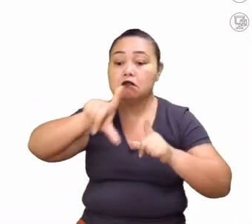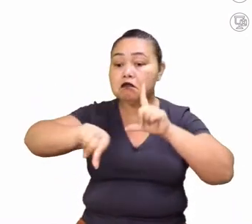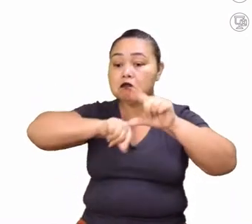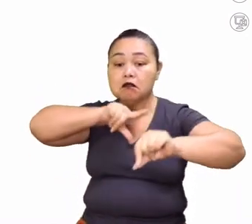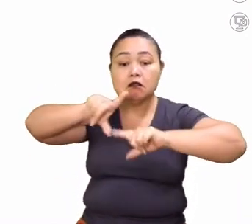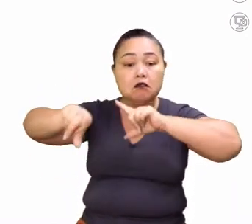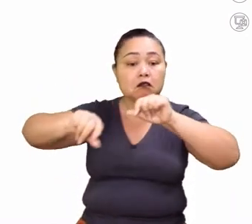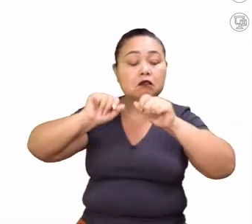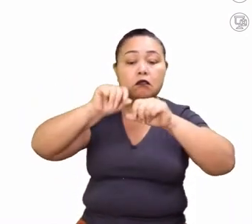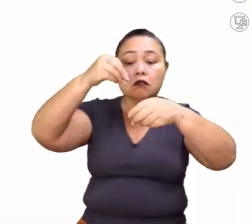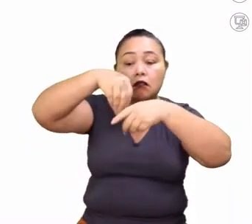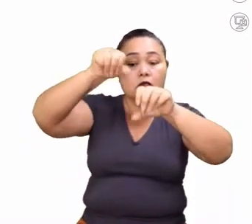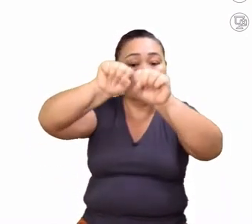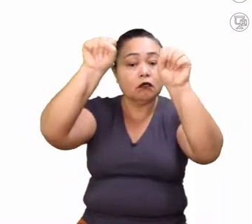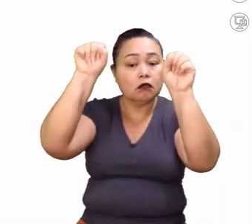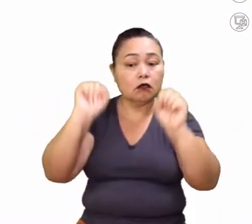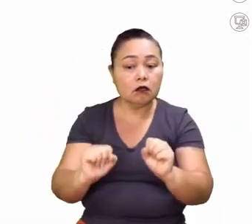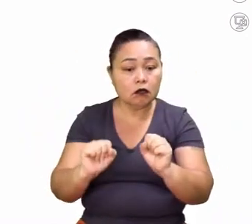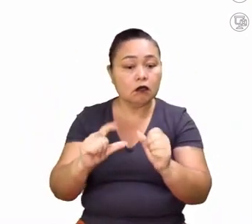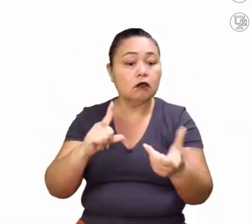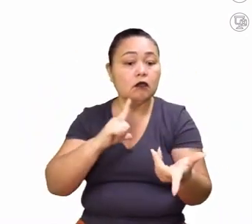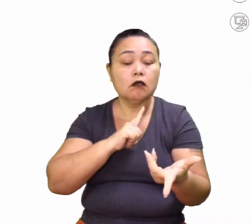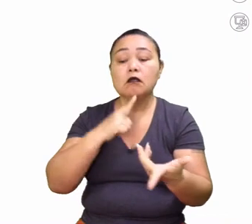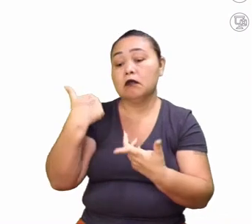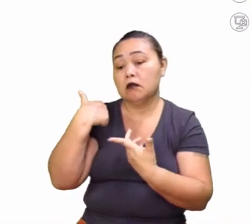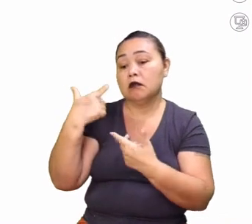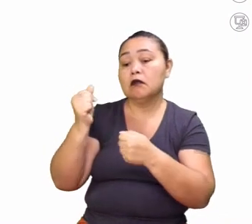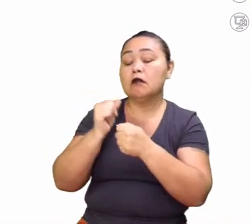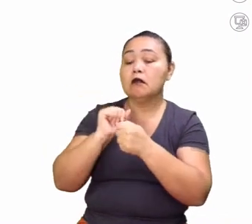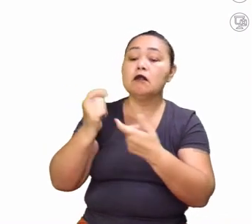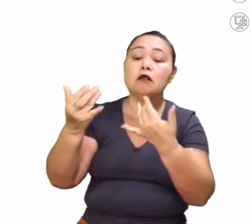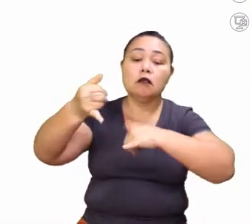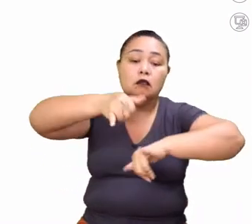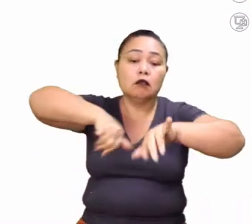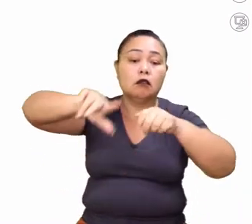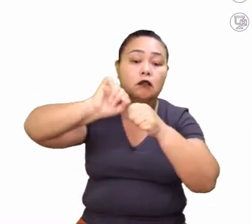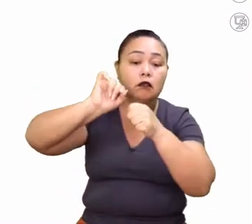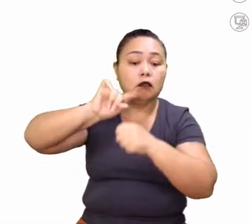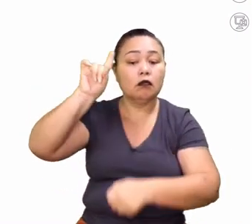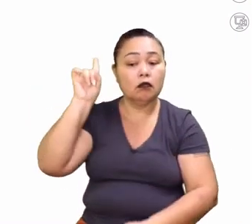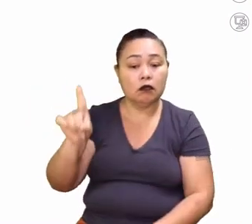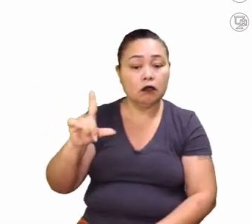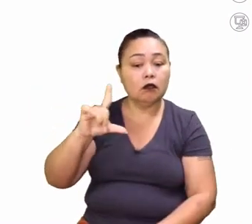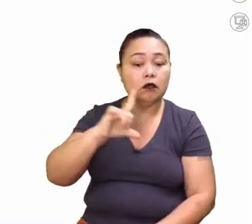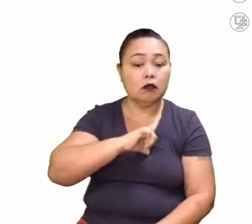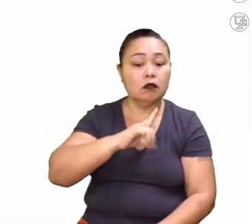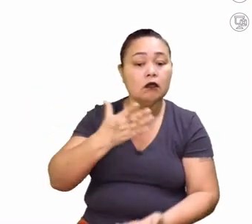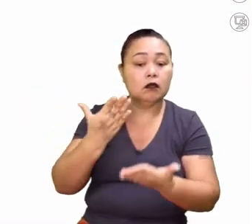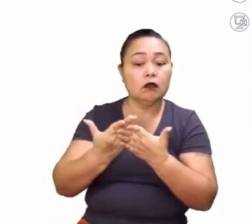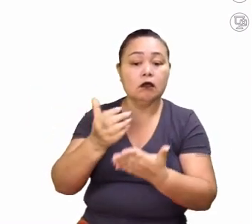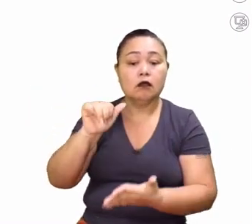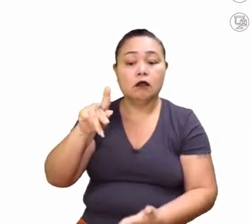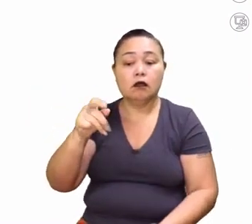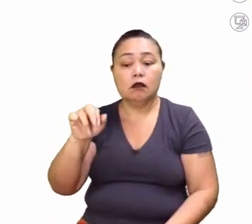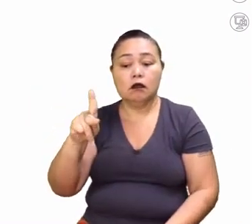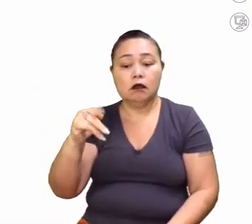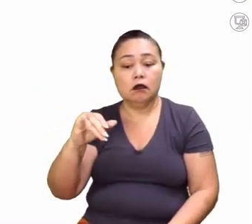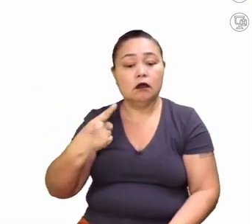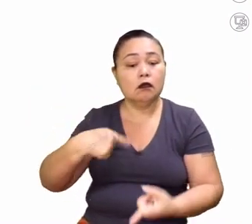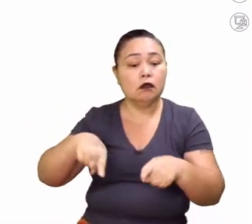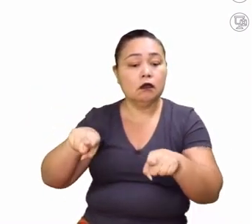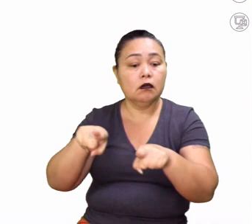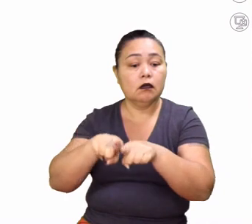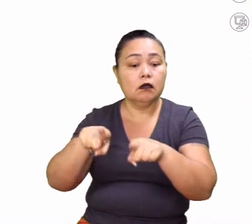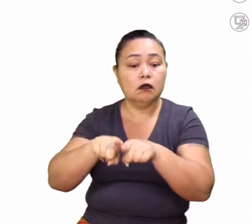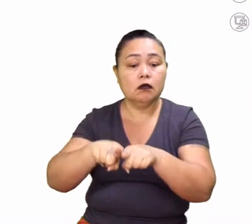aleatoriedade de um sistema em química você vê muito sobre enti opia e entalpia no sistema termicamente isolado